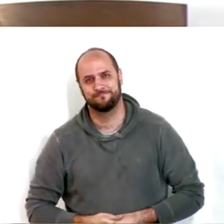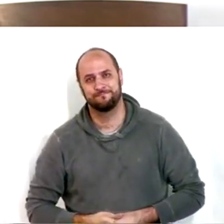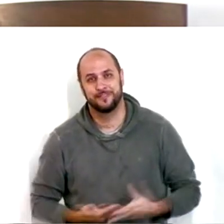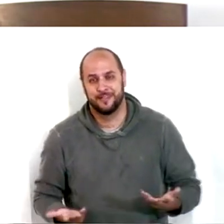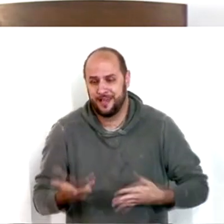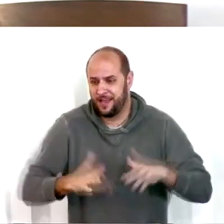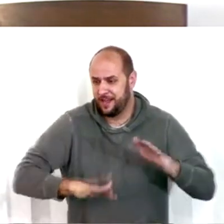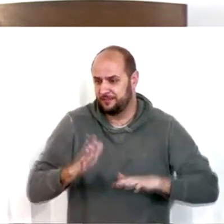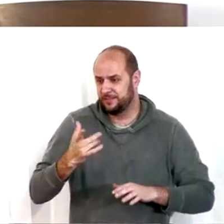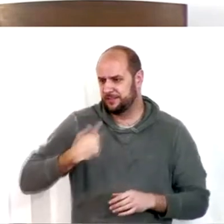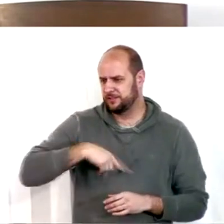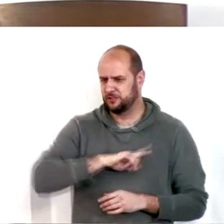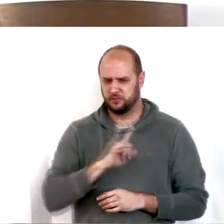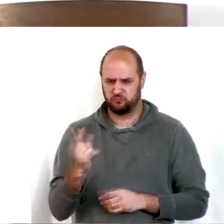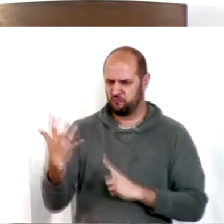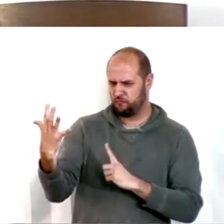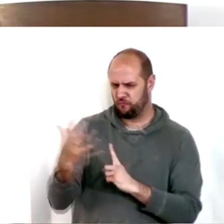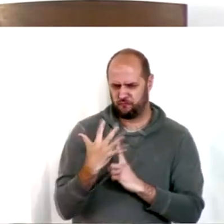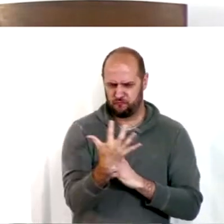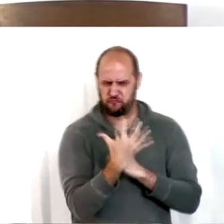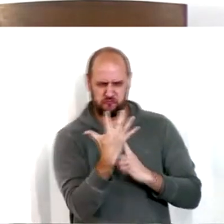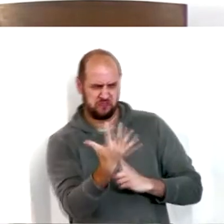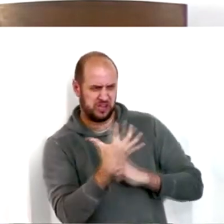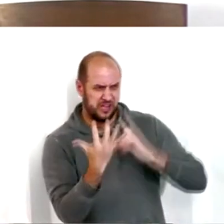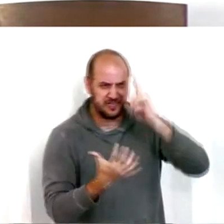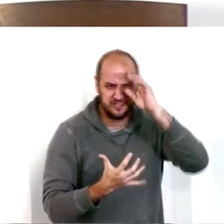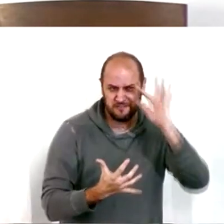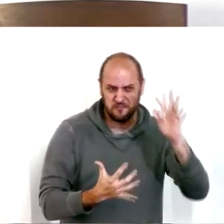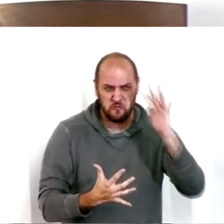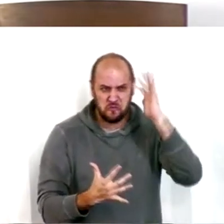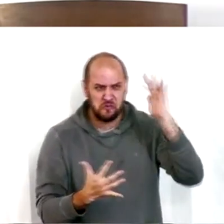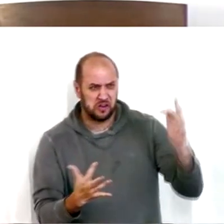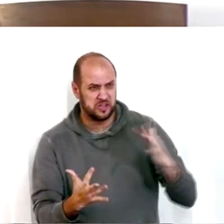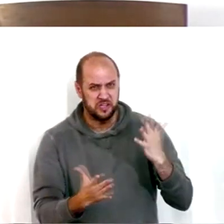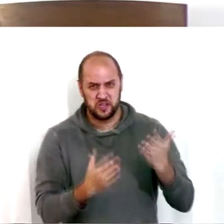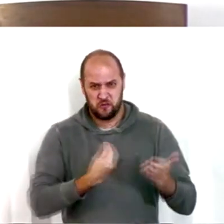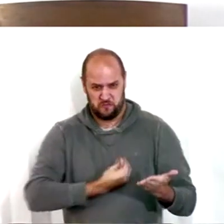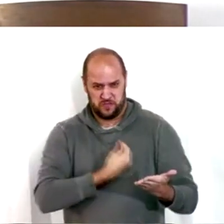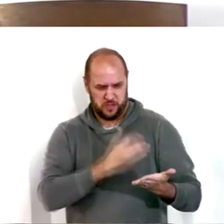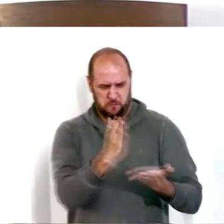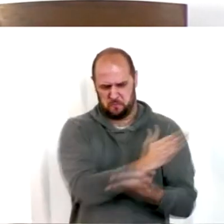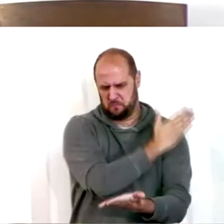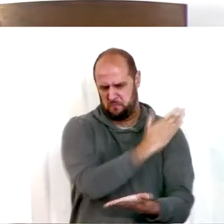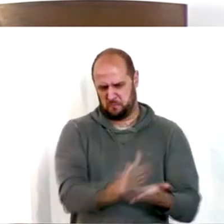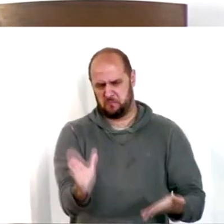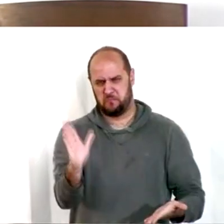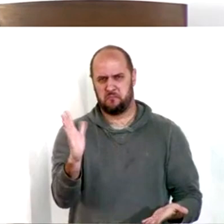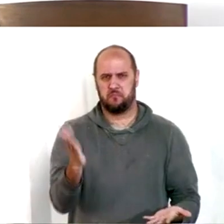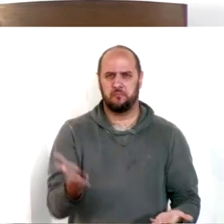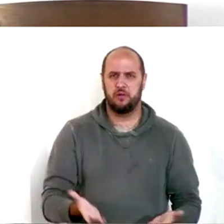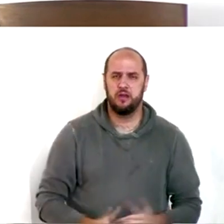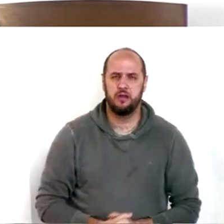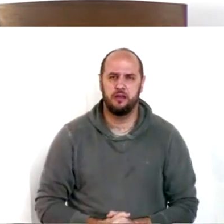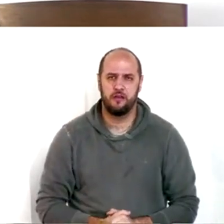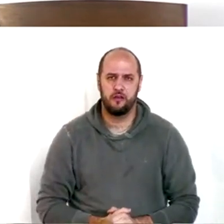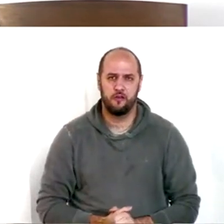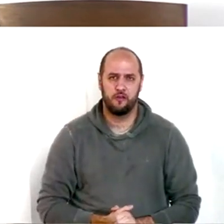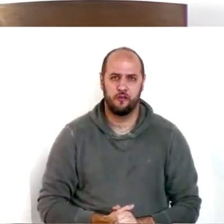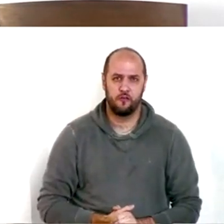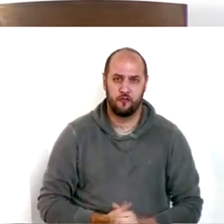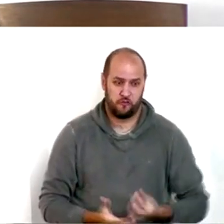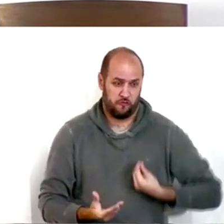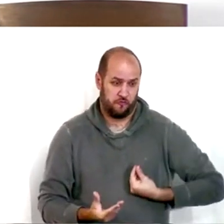Talvez tenhamos sido influenciados por uma teologia que racha a vida no meio. Uma